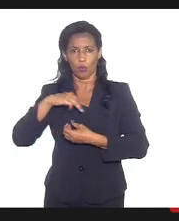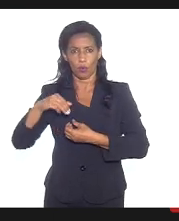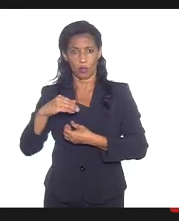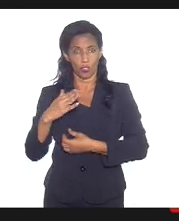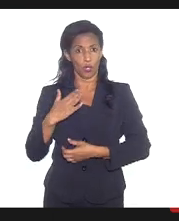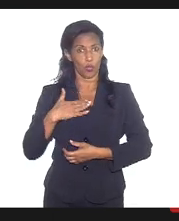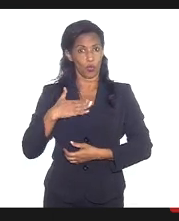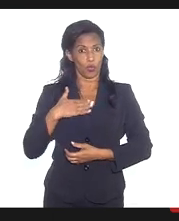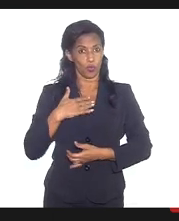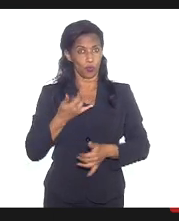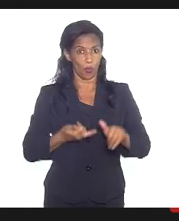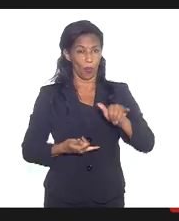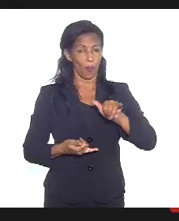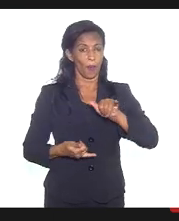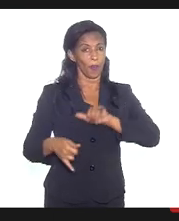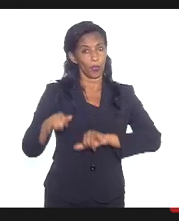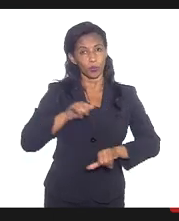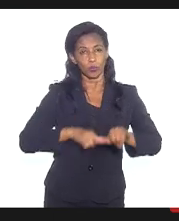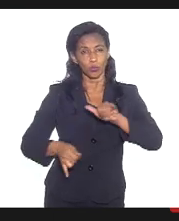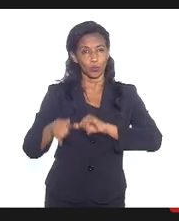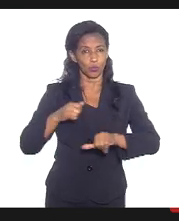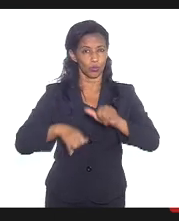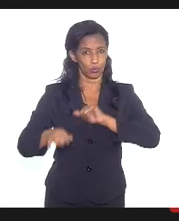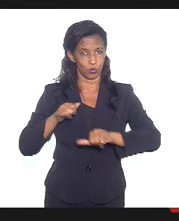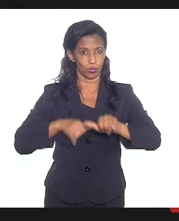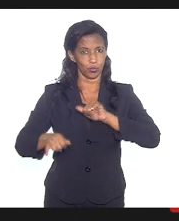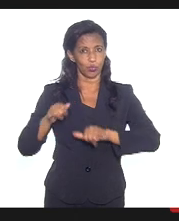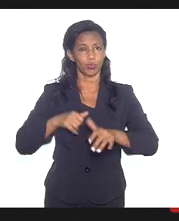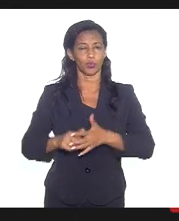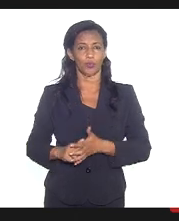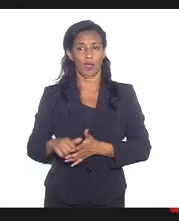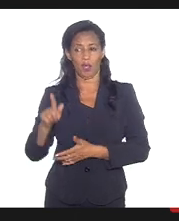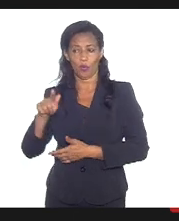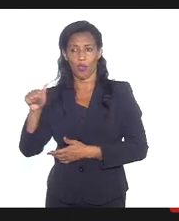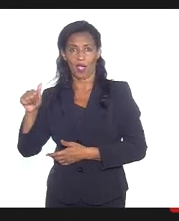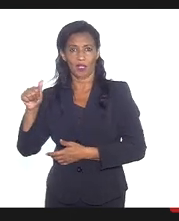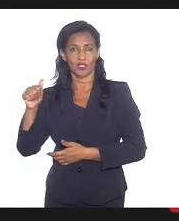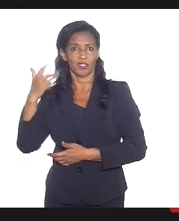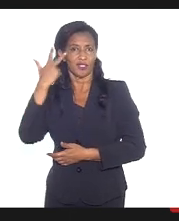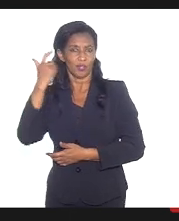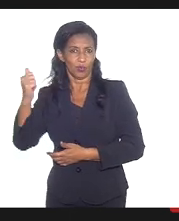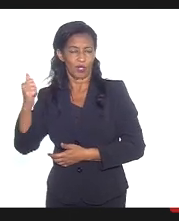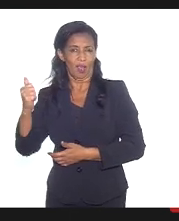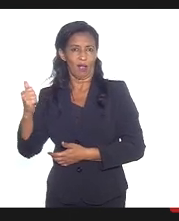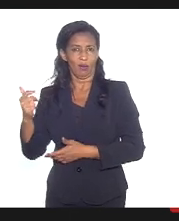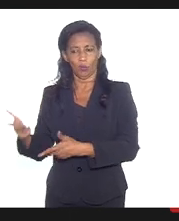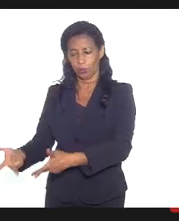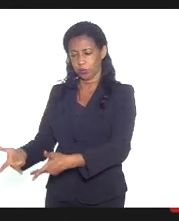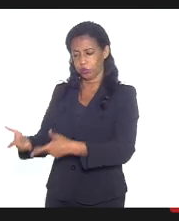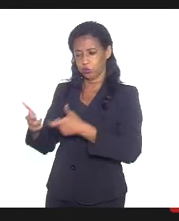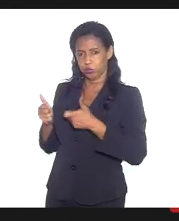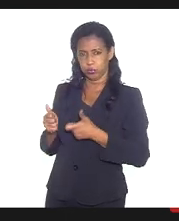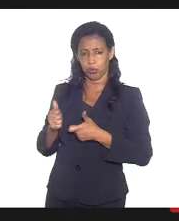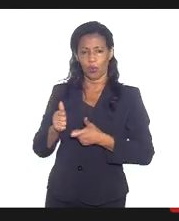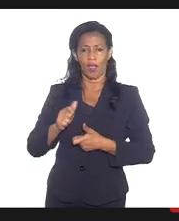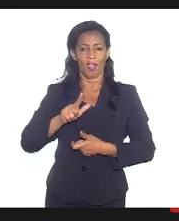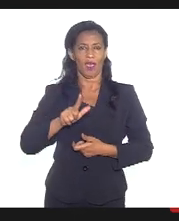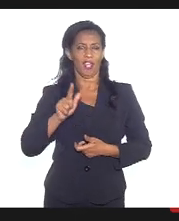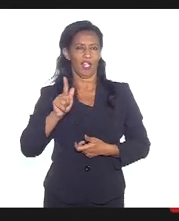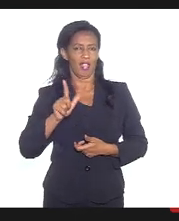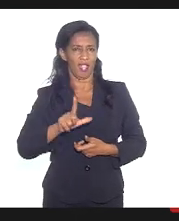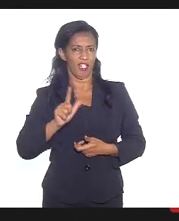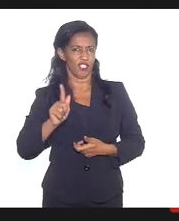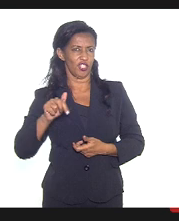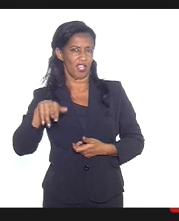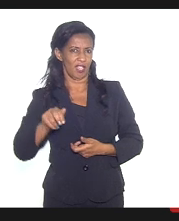meus produtos, né? Então, seria o gás natural processado, o LGN,